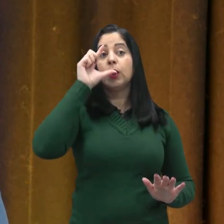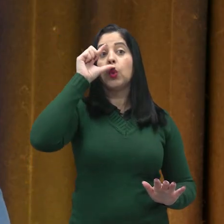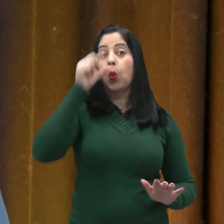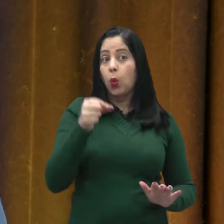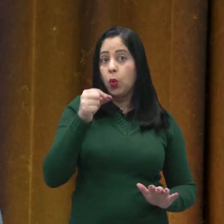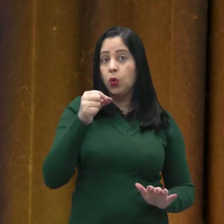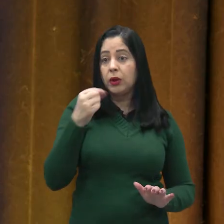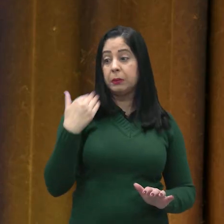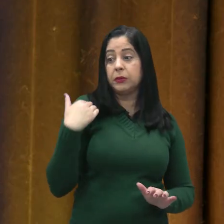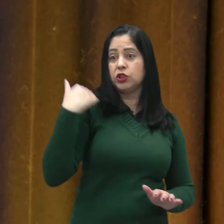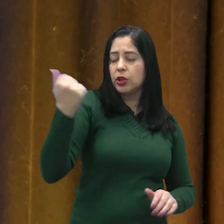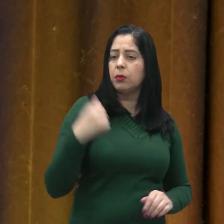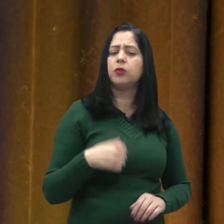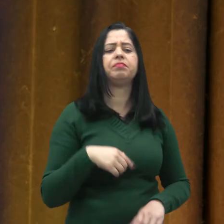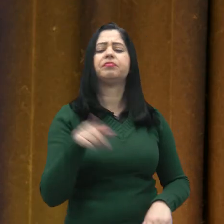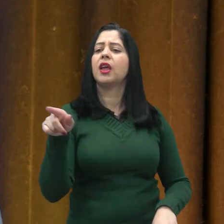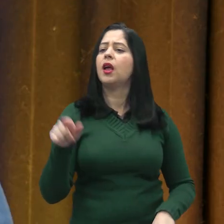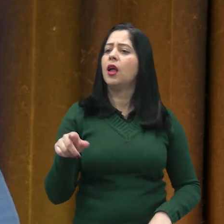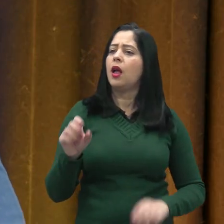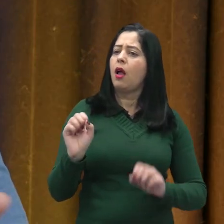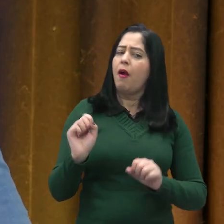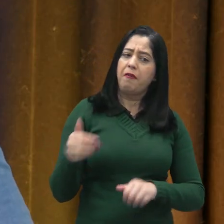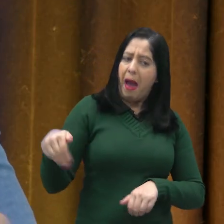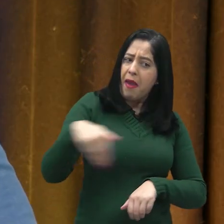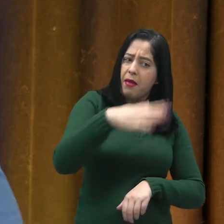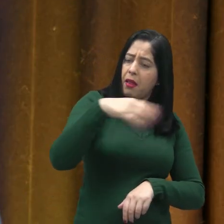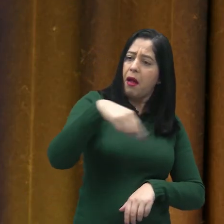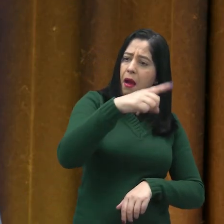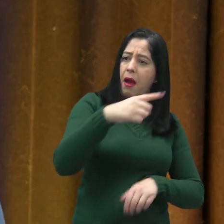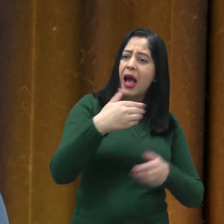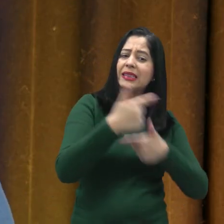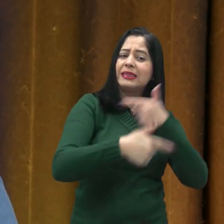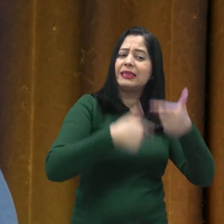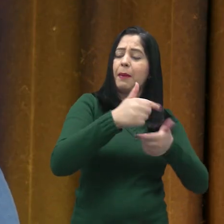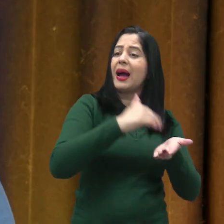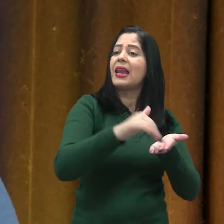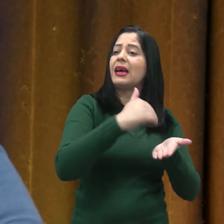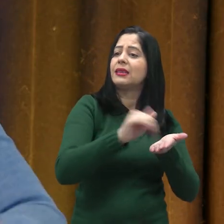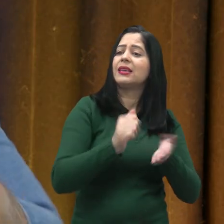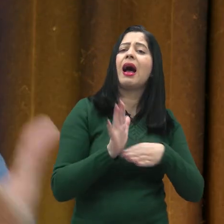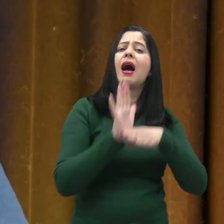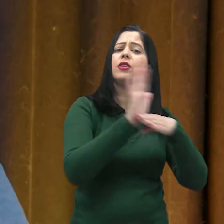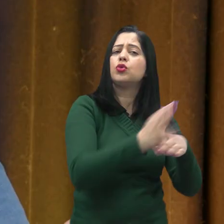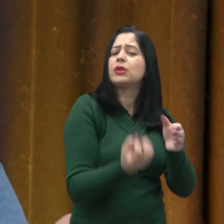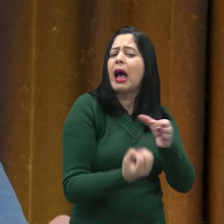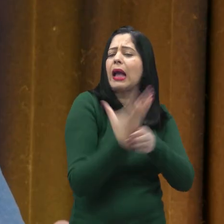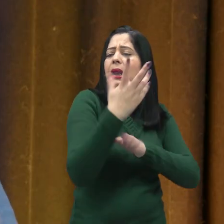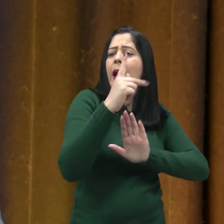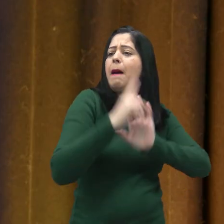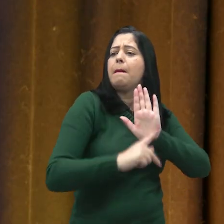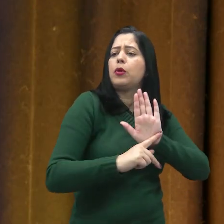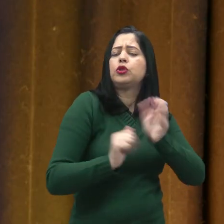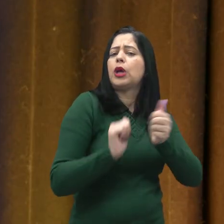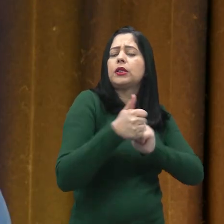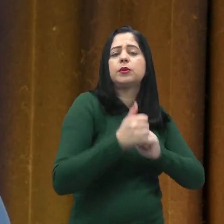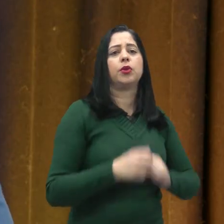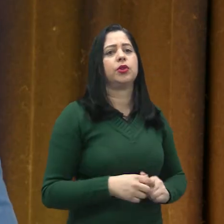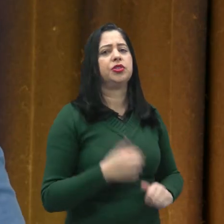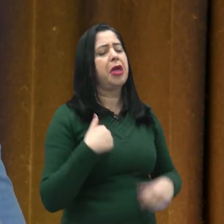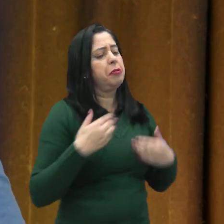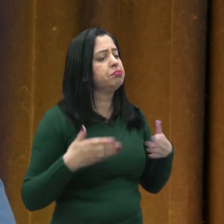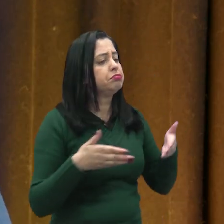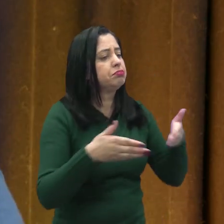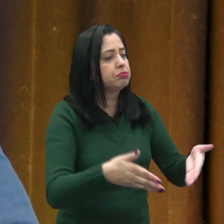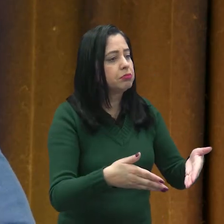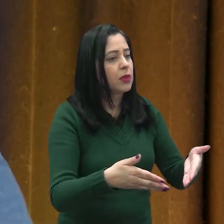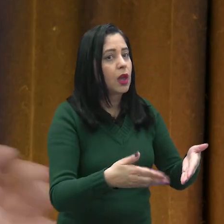Falei, Marcão, você tem uma liderança nessa área esportiva, você não quer ajudar a junta à cidade a construir políticas públicas para o esporte? Quando